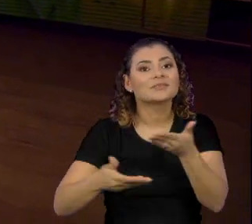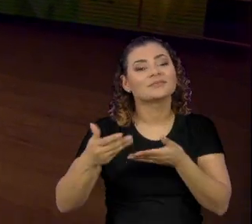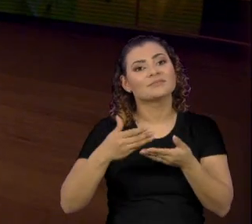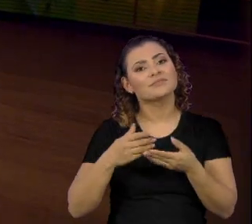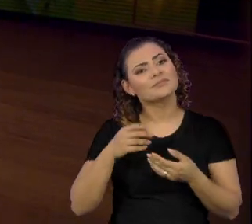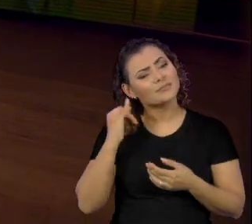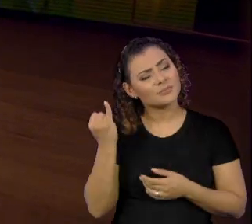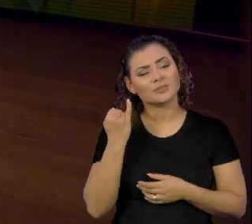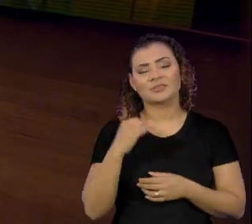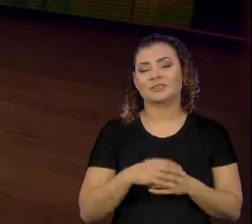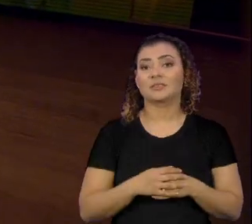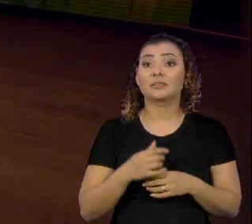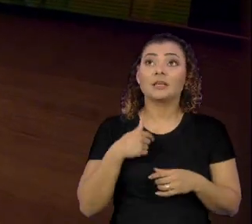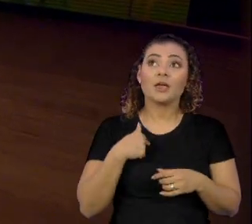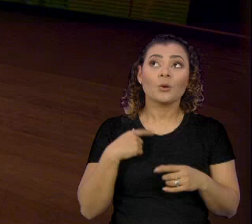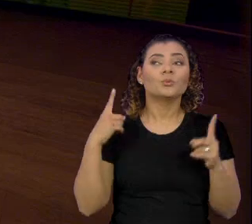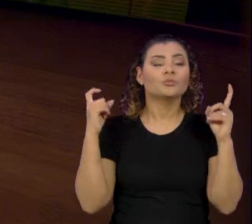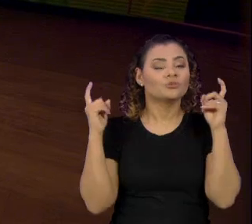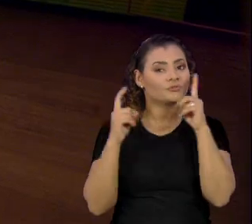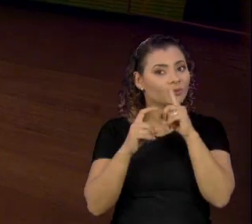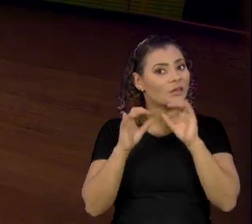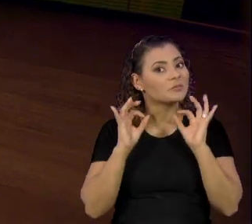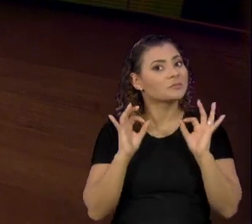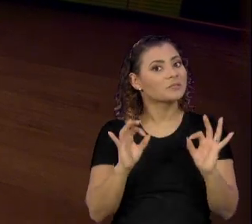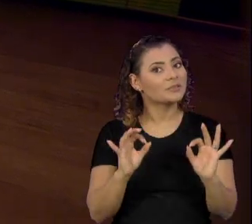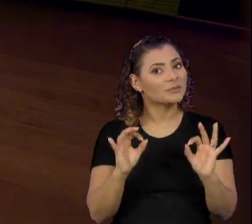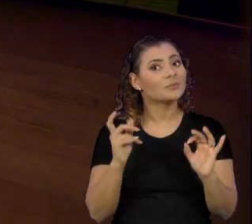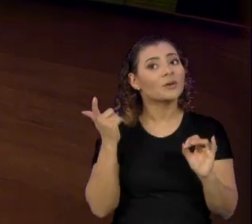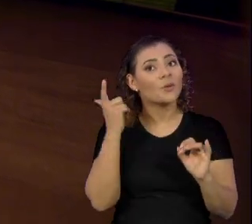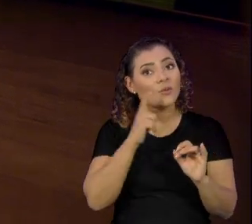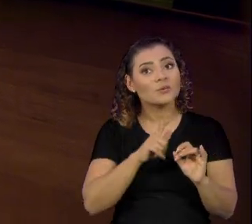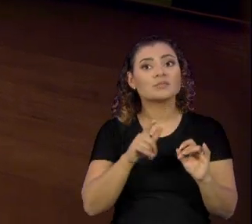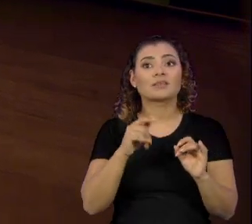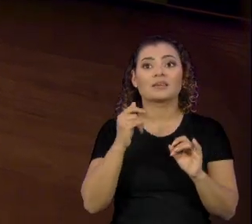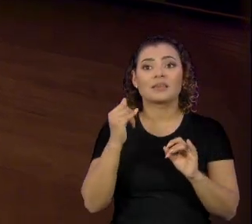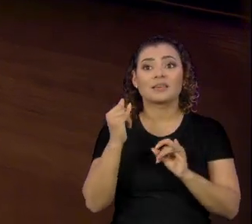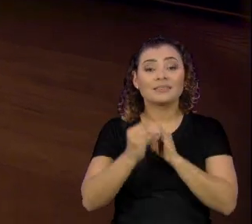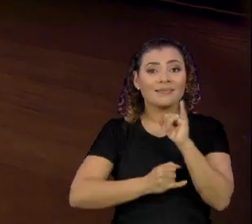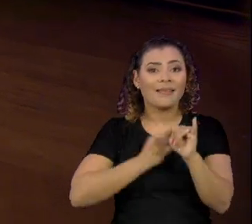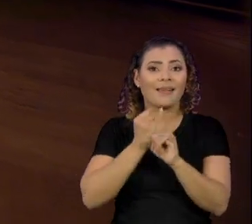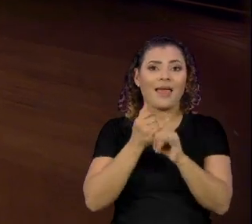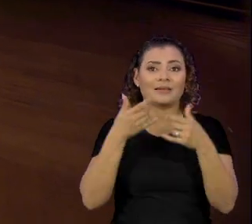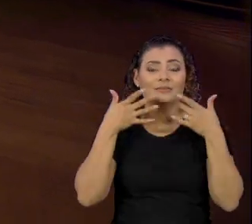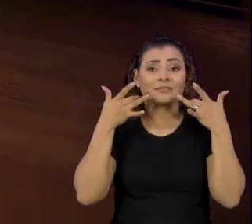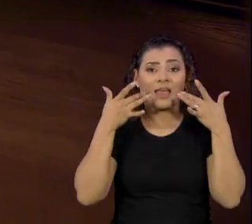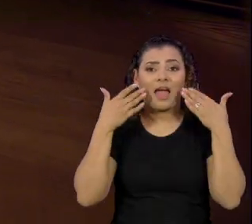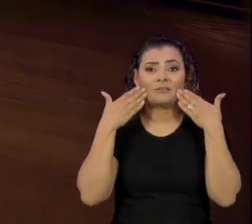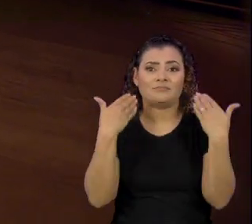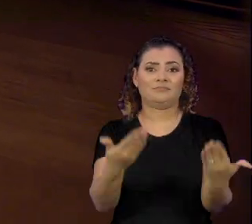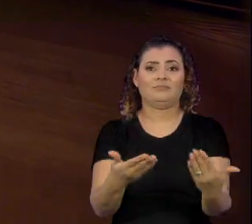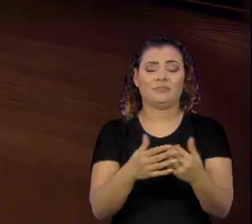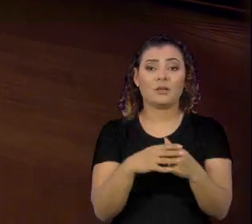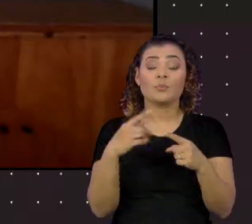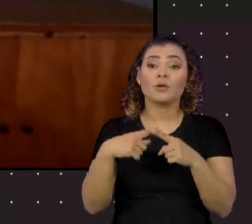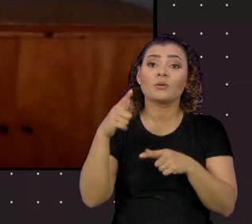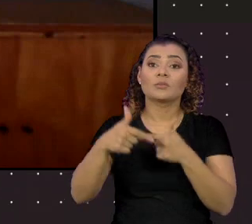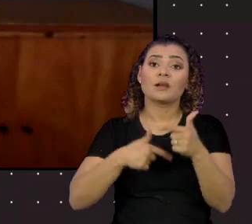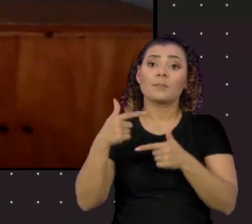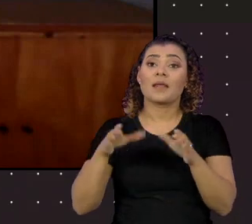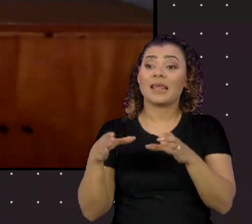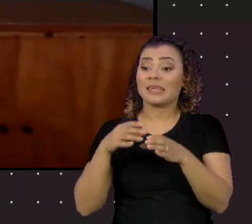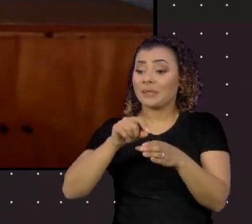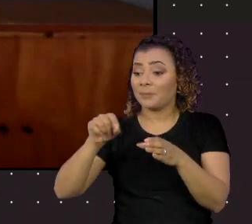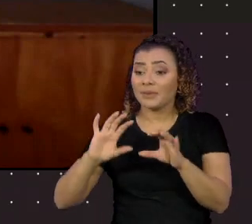aquilo. Eu tive uma enorme dificuldade para fazer os espetáculos online, porque a gente tinha que fazer o trabalho de uma equipe inteira,